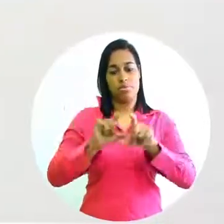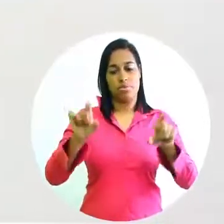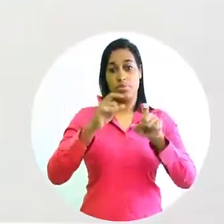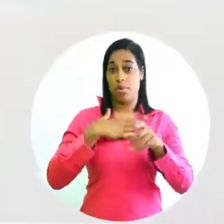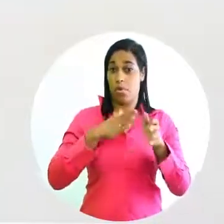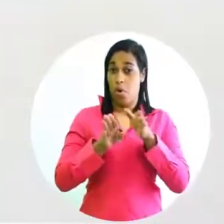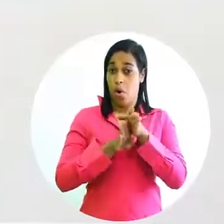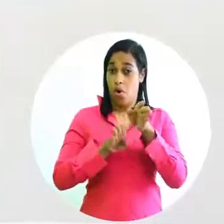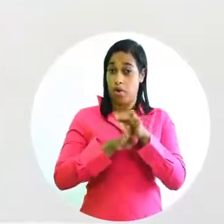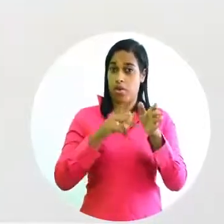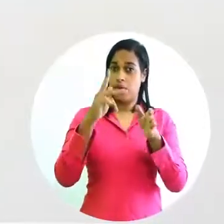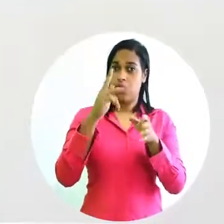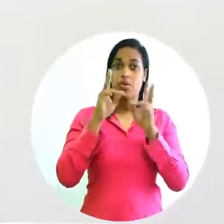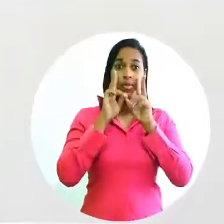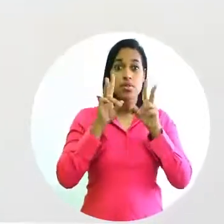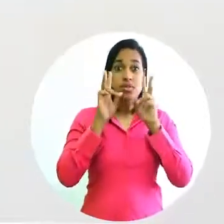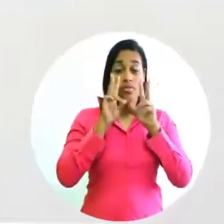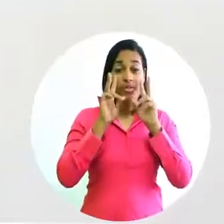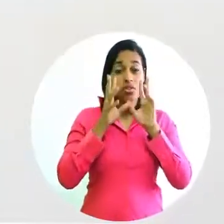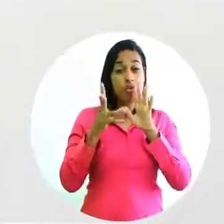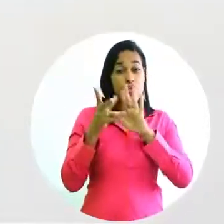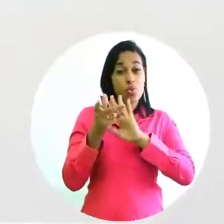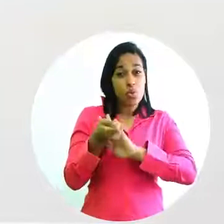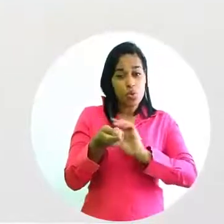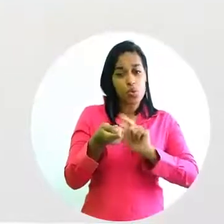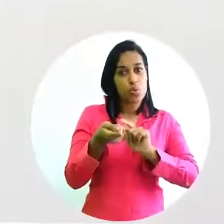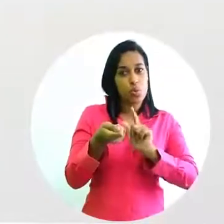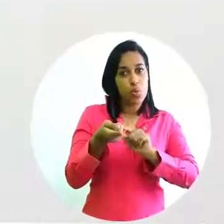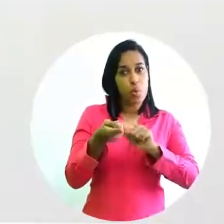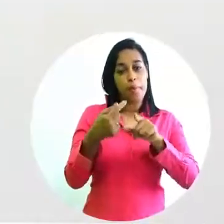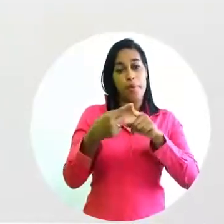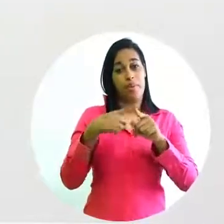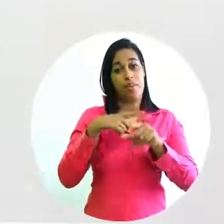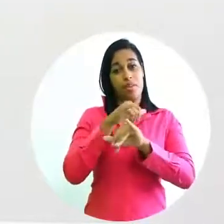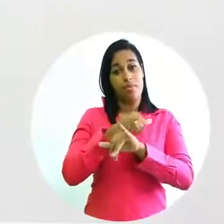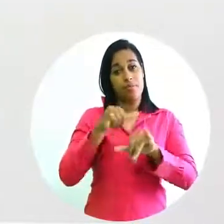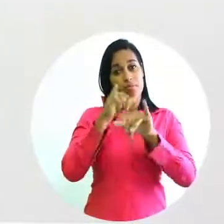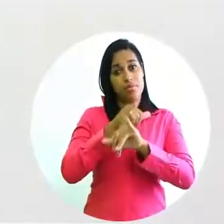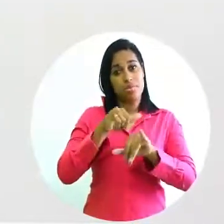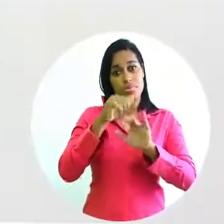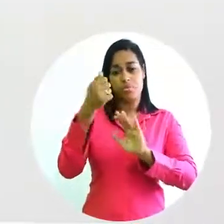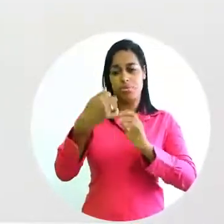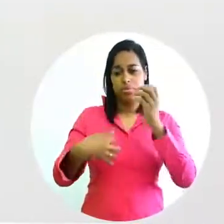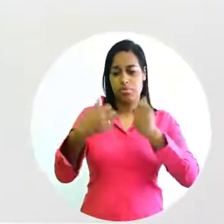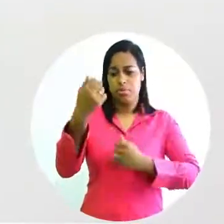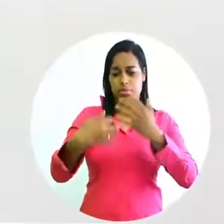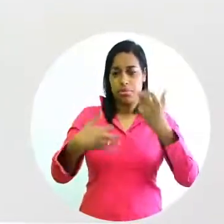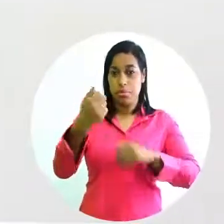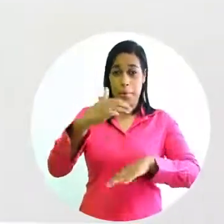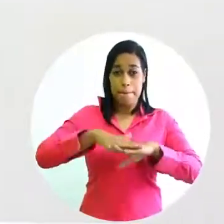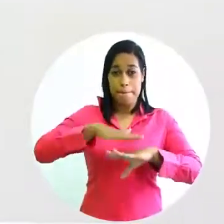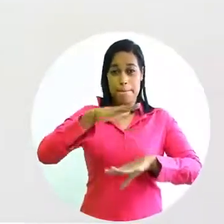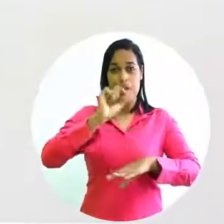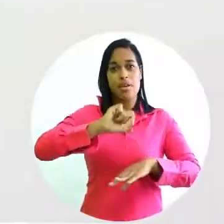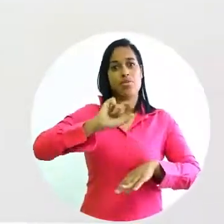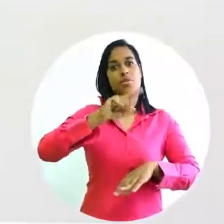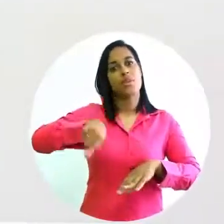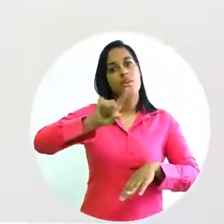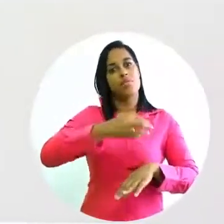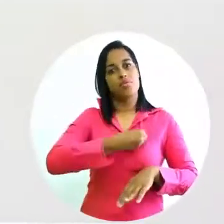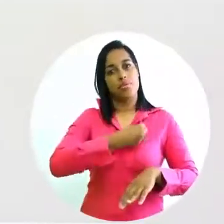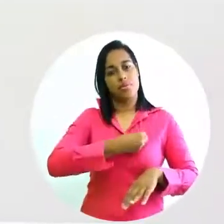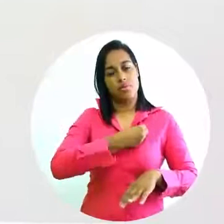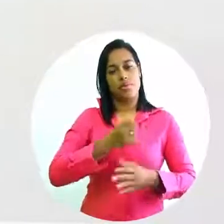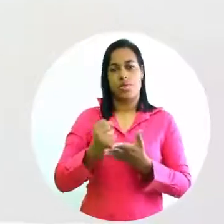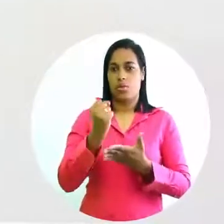eu oriento que você o assista por completo, porque ele contém informações que esclarecerão ainda mais o ciclo de vida